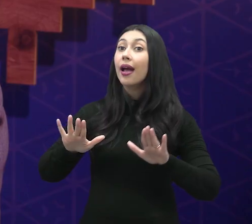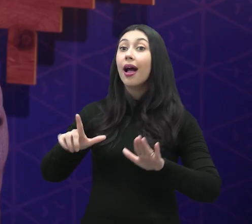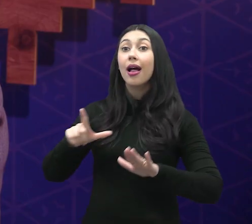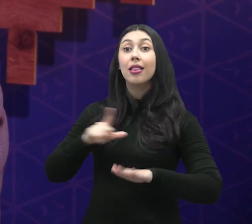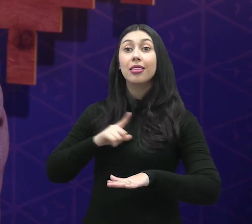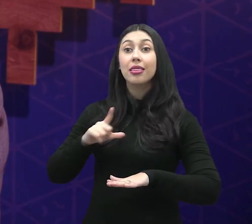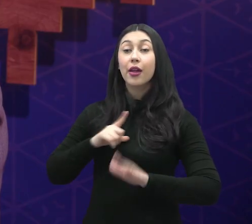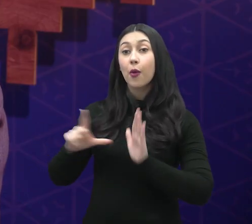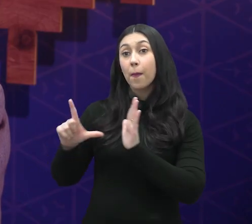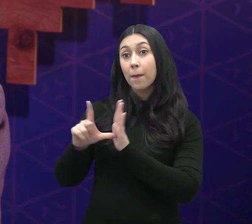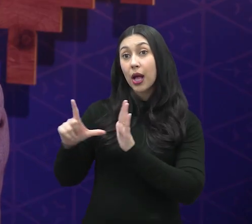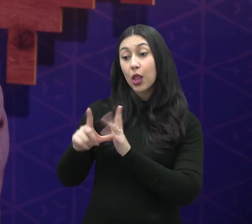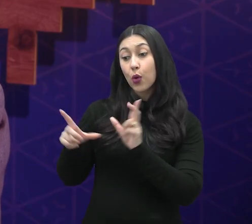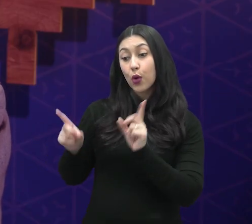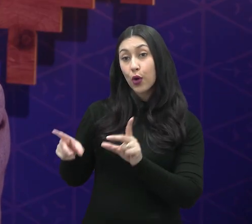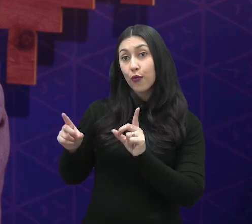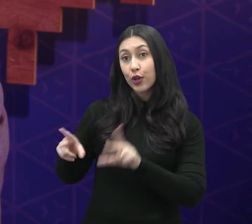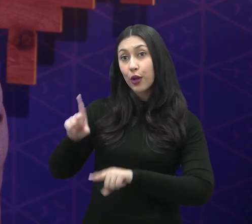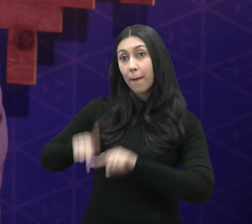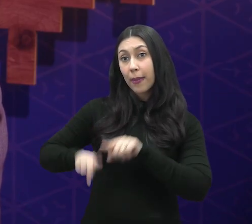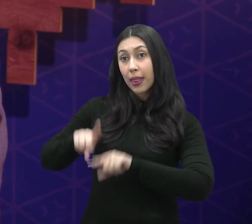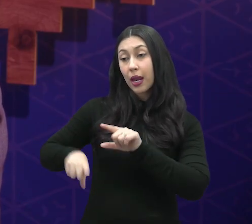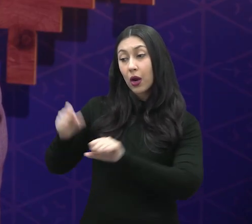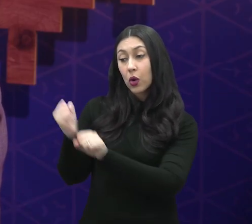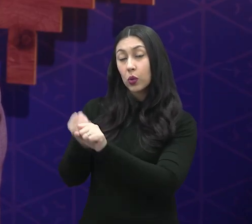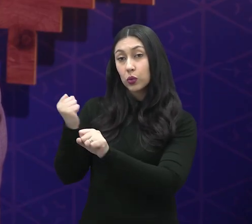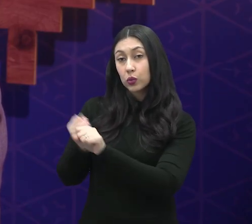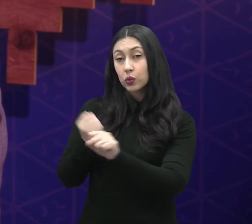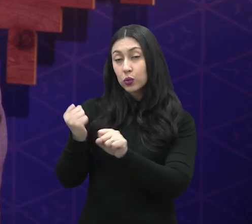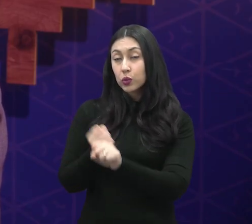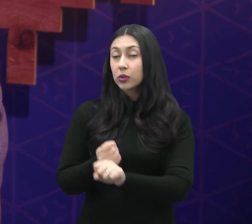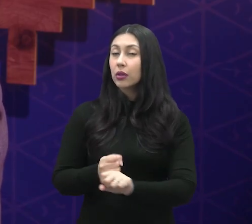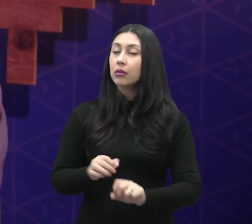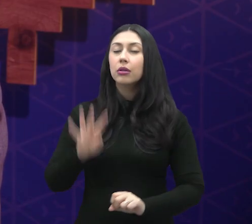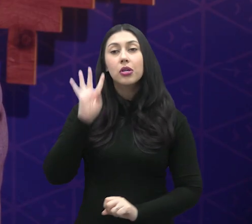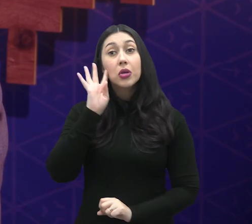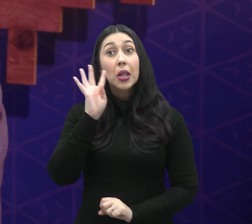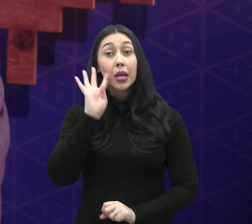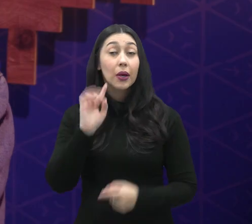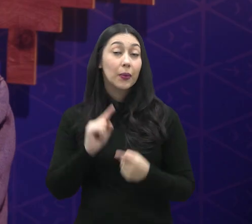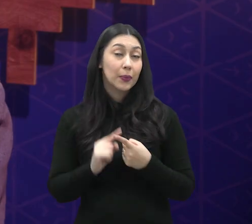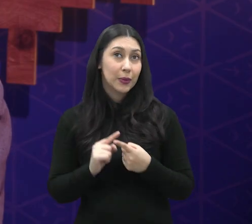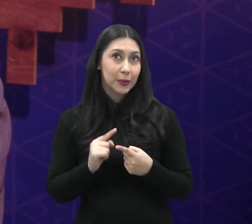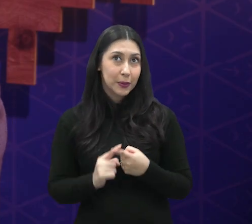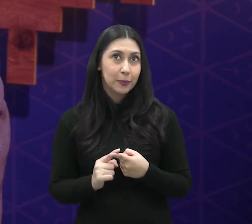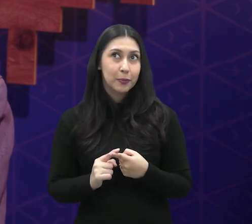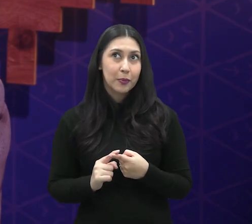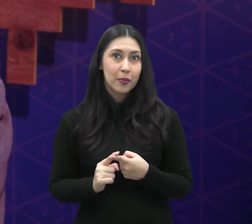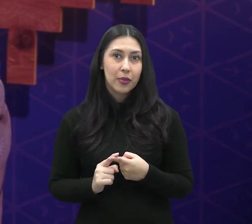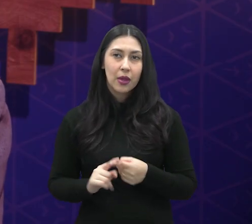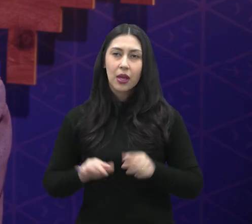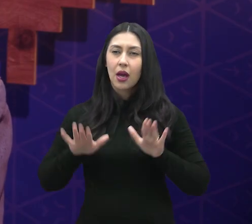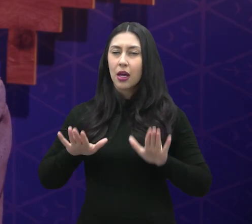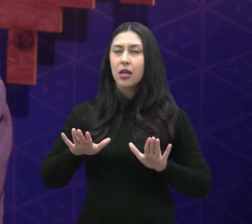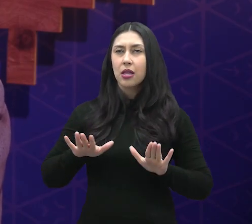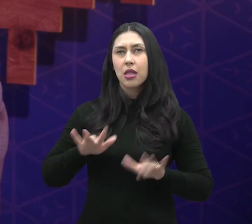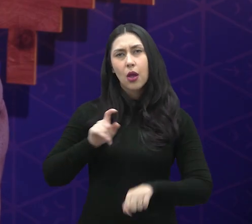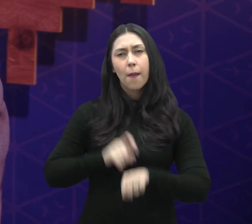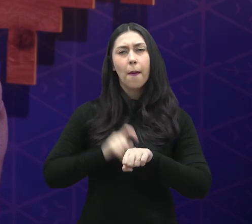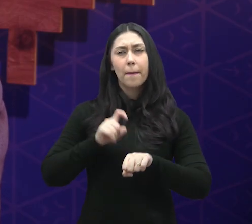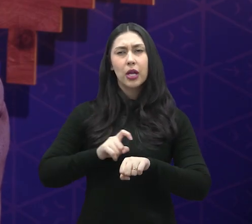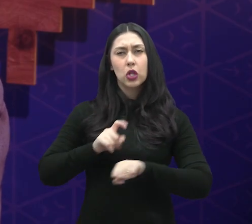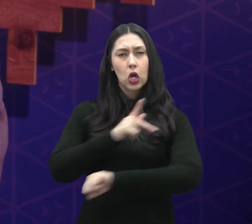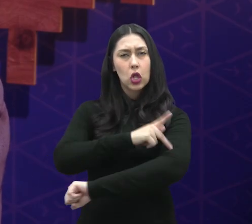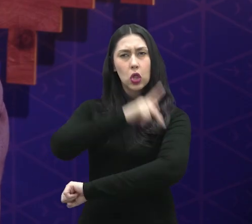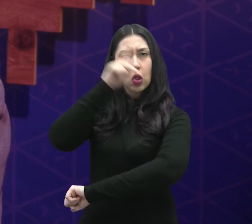comércio de materiais de construção. E é muito legal porque ela para assim no pico